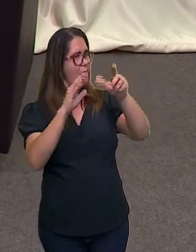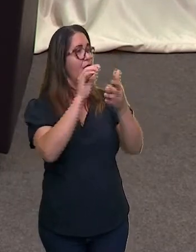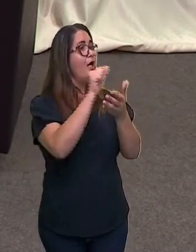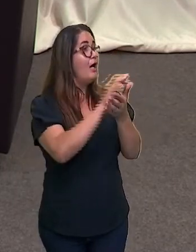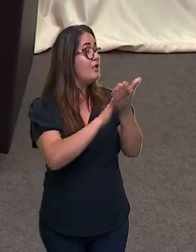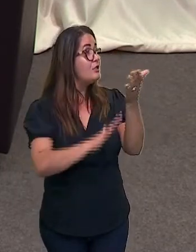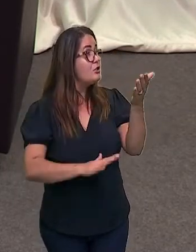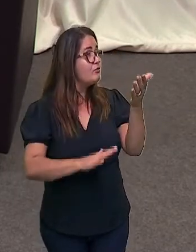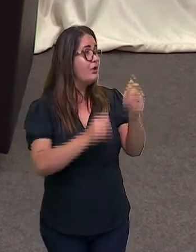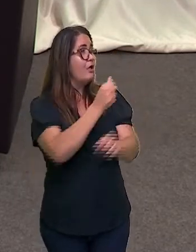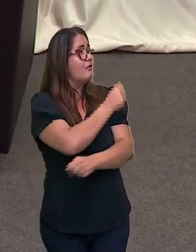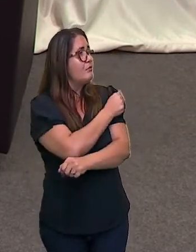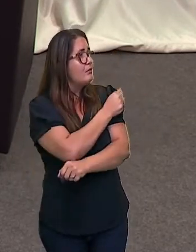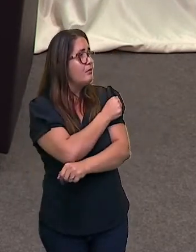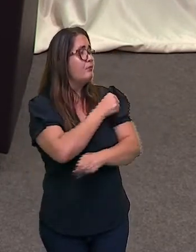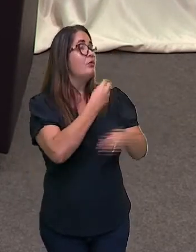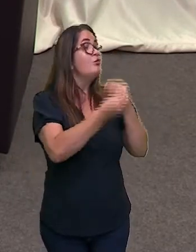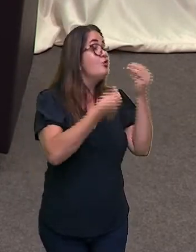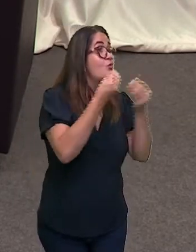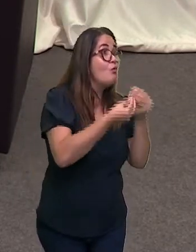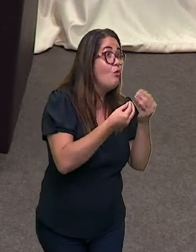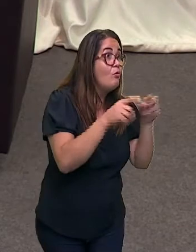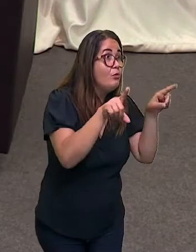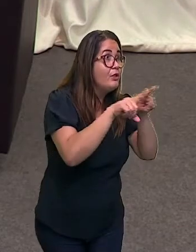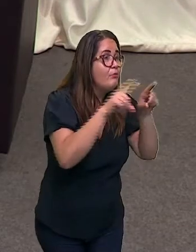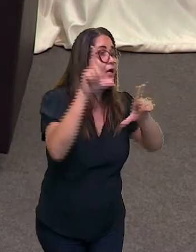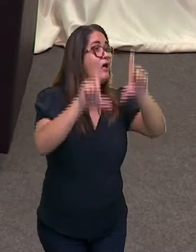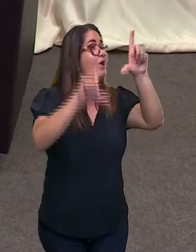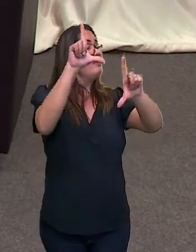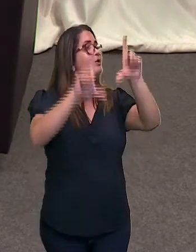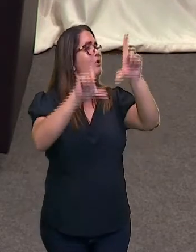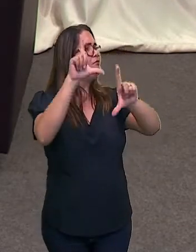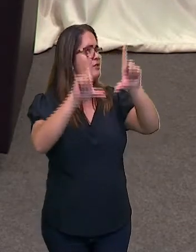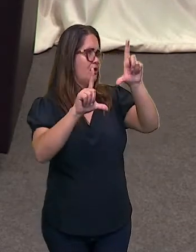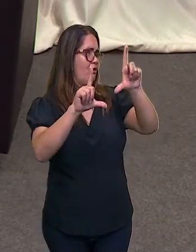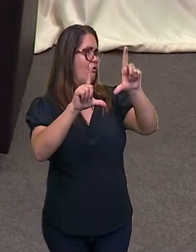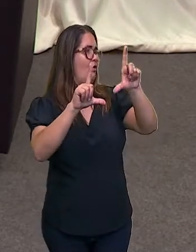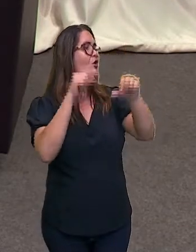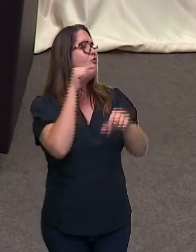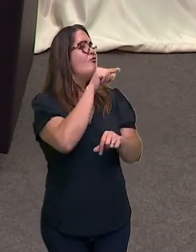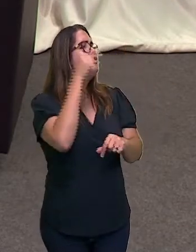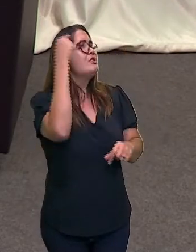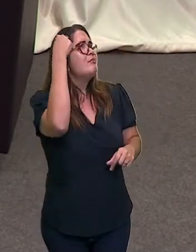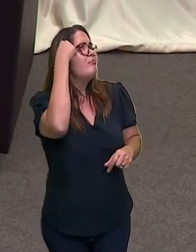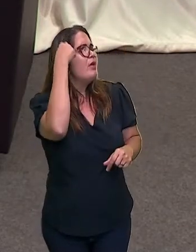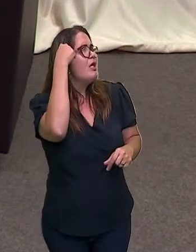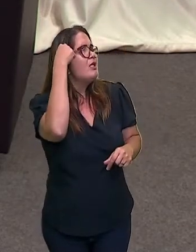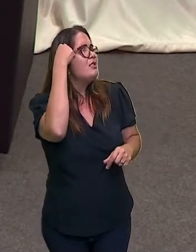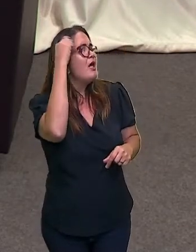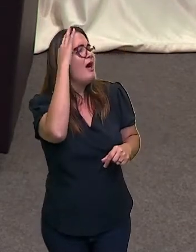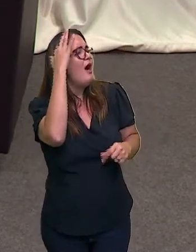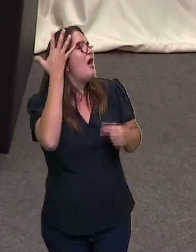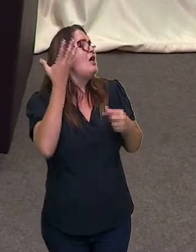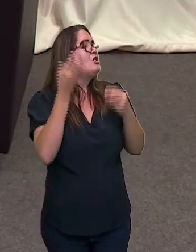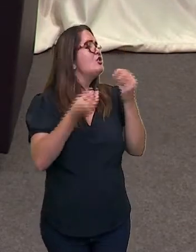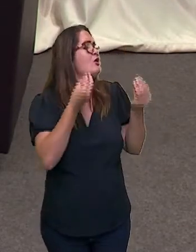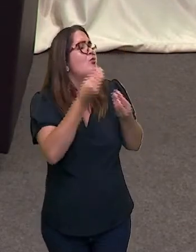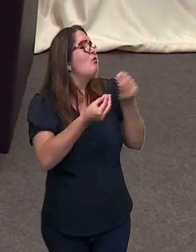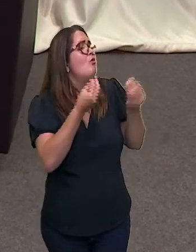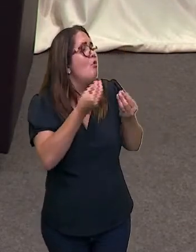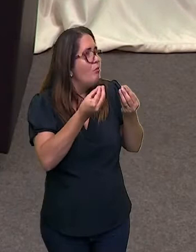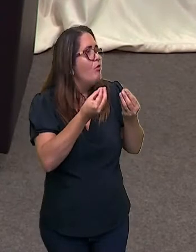alunos, e também a TV, como você acha que elas contribuíram, né, esses recursos contribuíram para